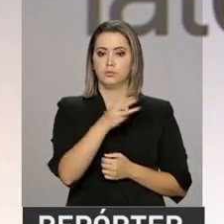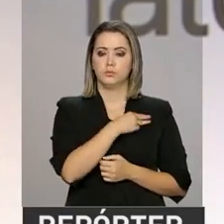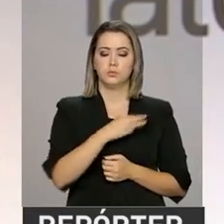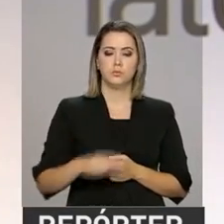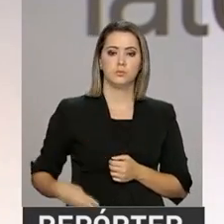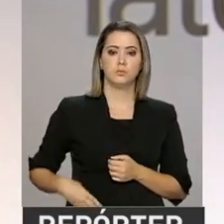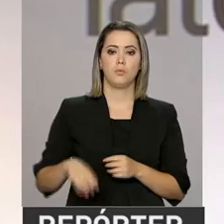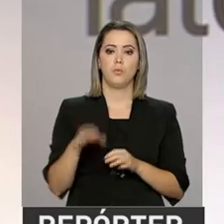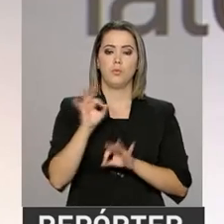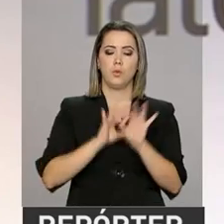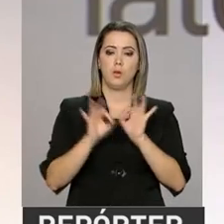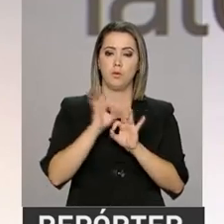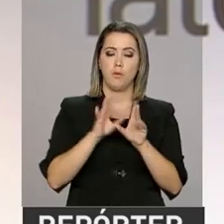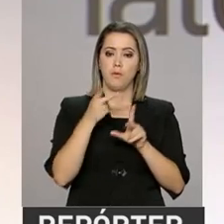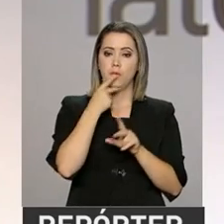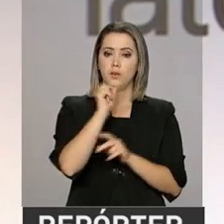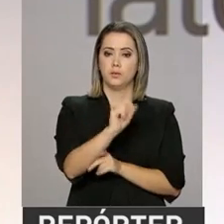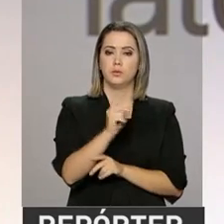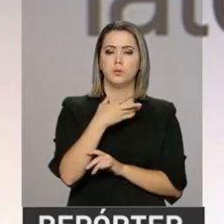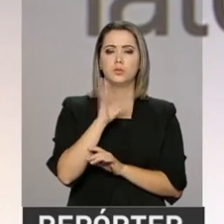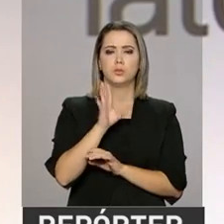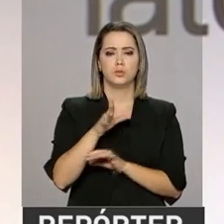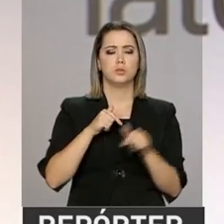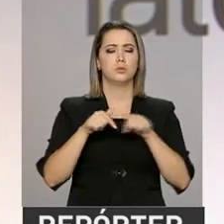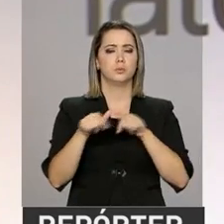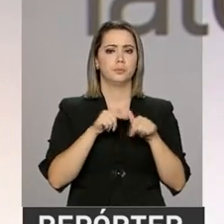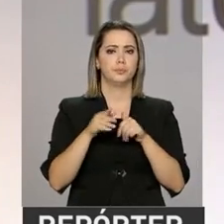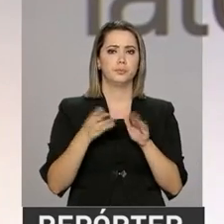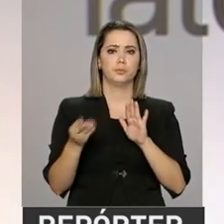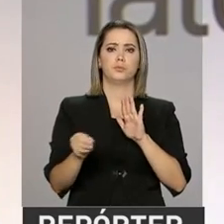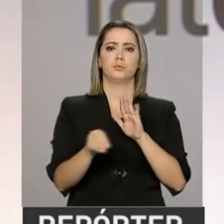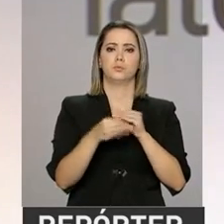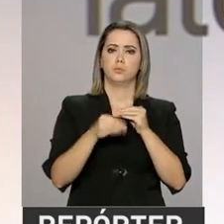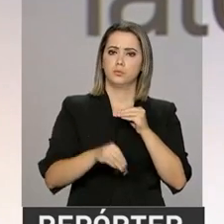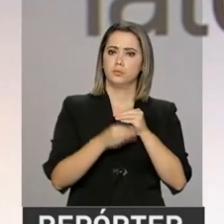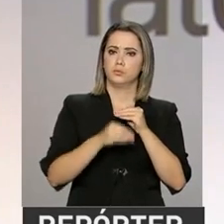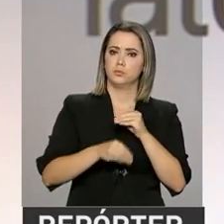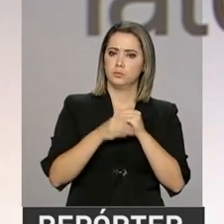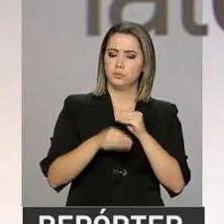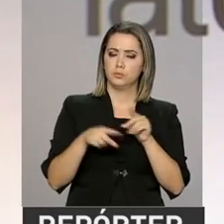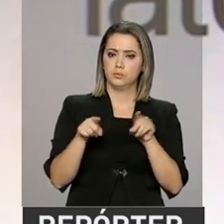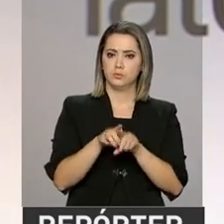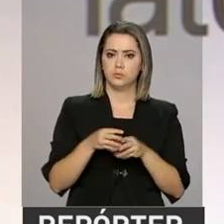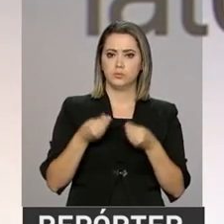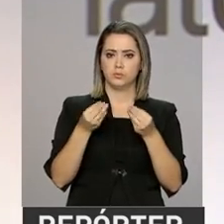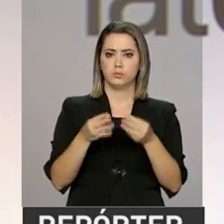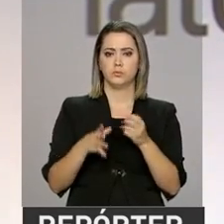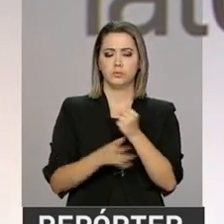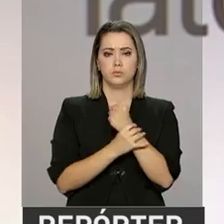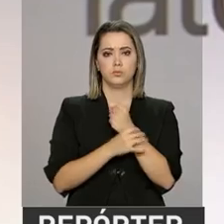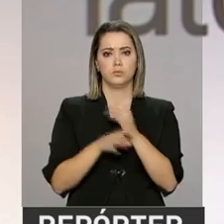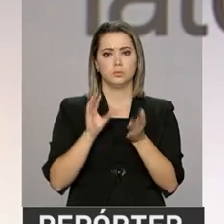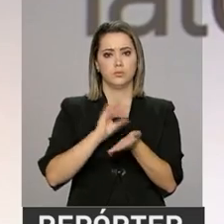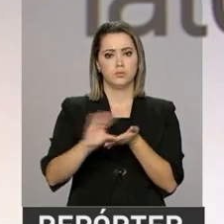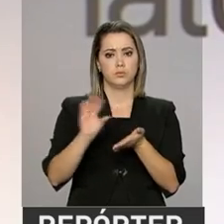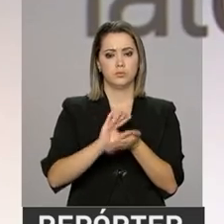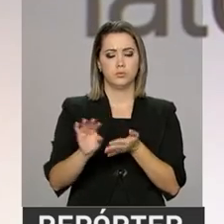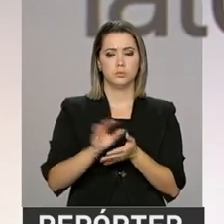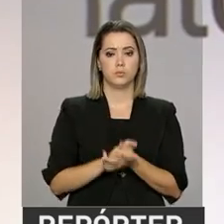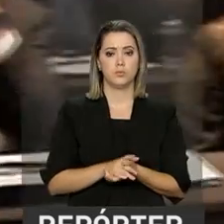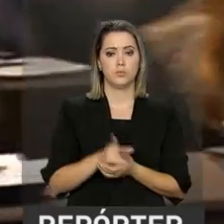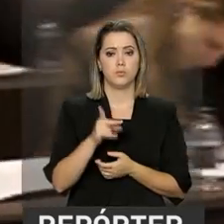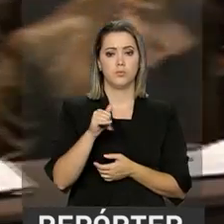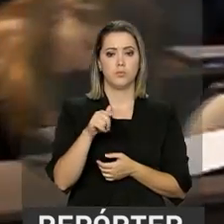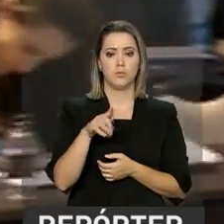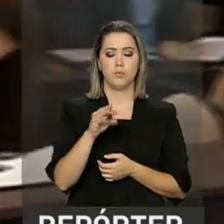o governo Tem trabalhado e implementado medidas para buscar esses investimentos e ainda garantir segurança aos investidores Diogo